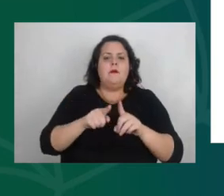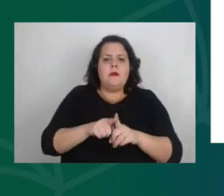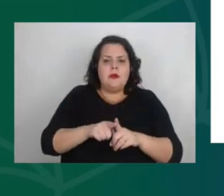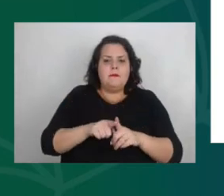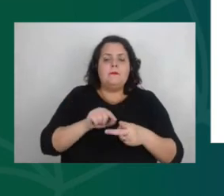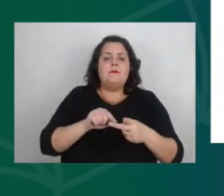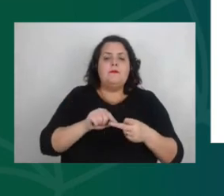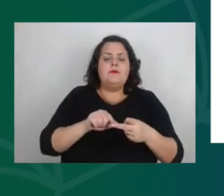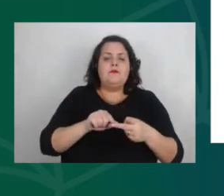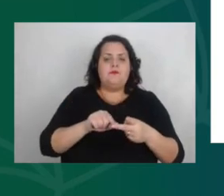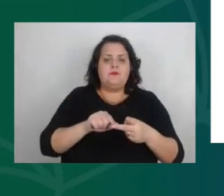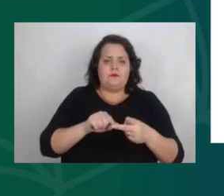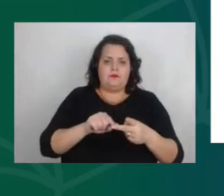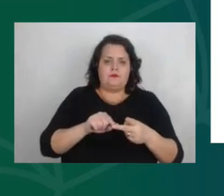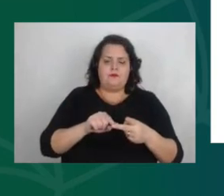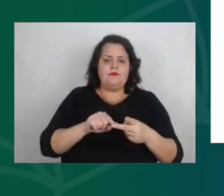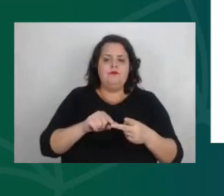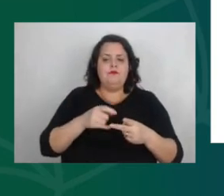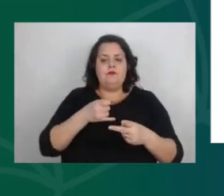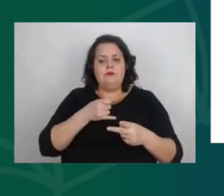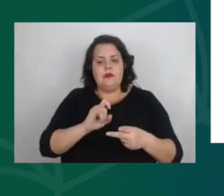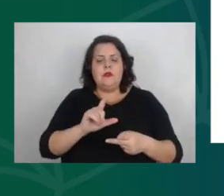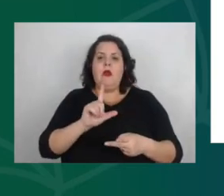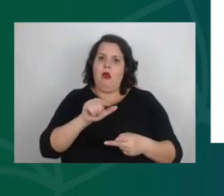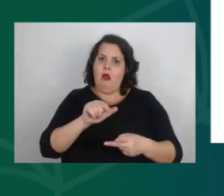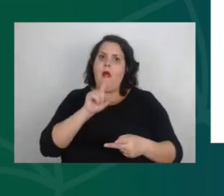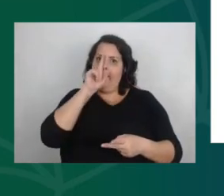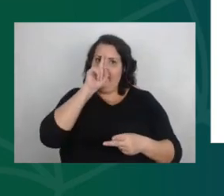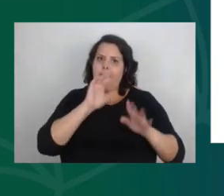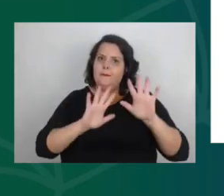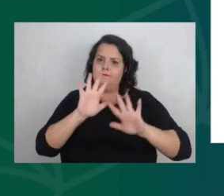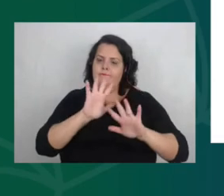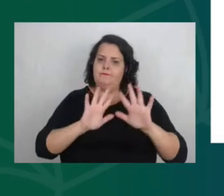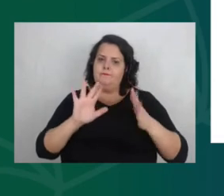aí, nocivo bem estabelecido. Pode passar.